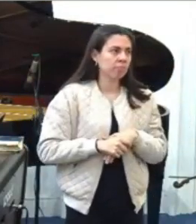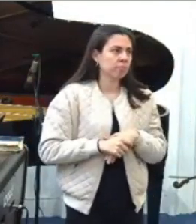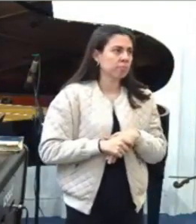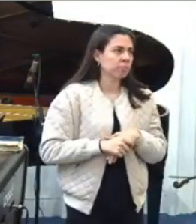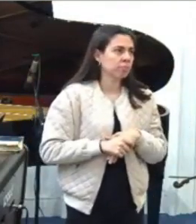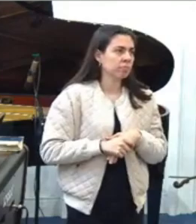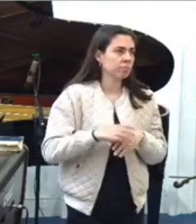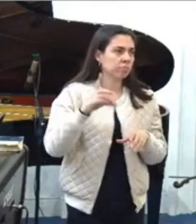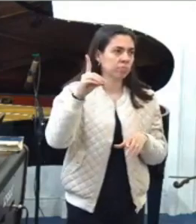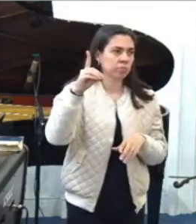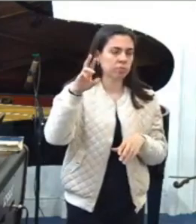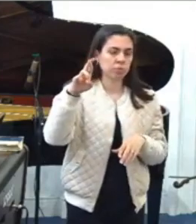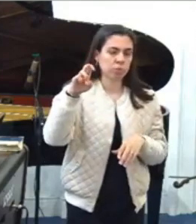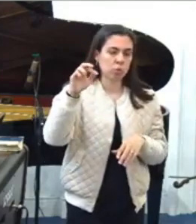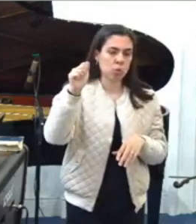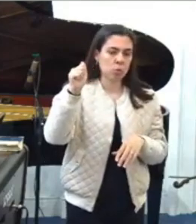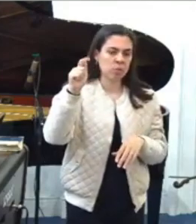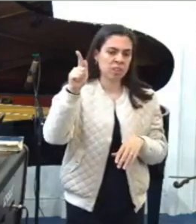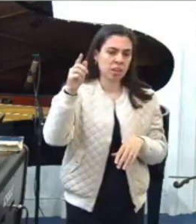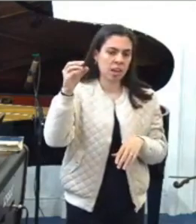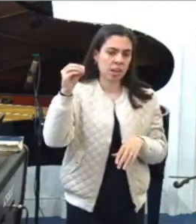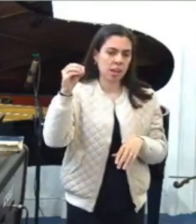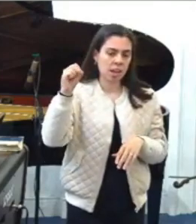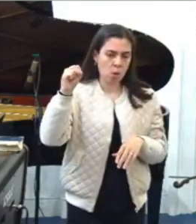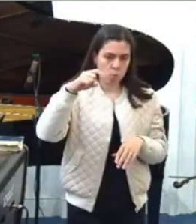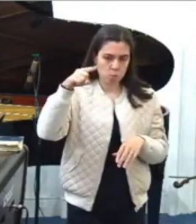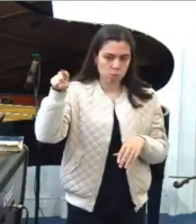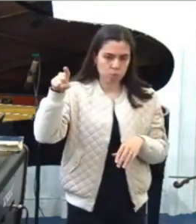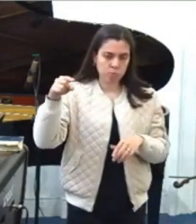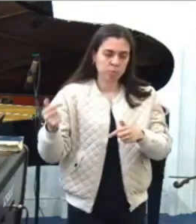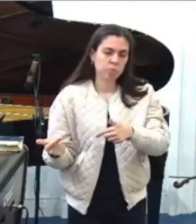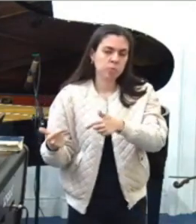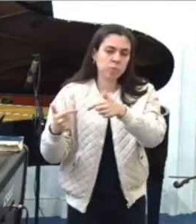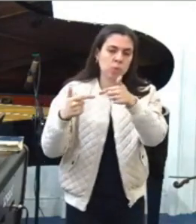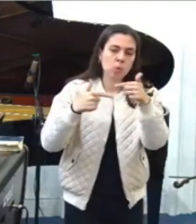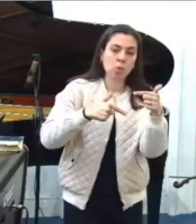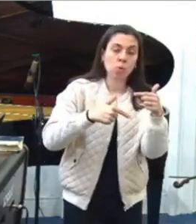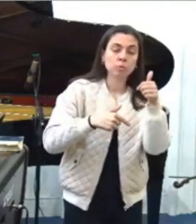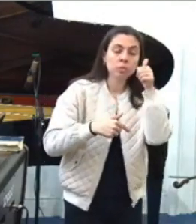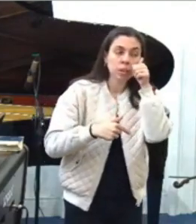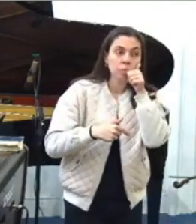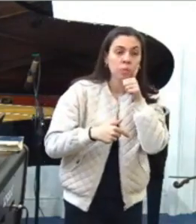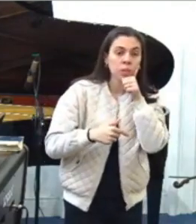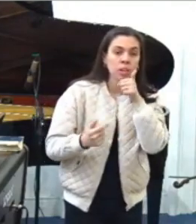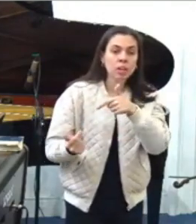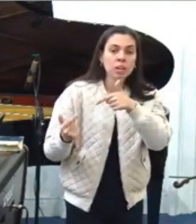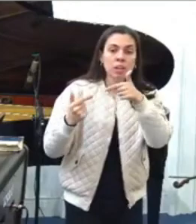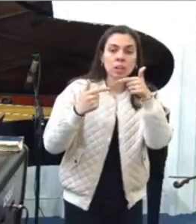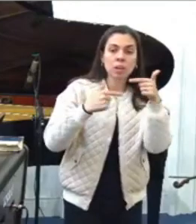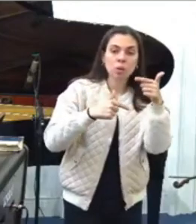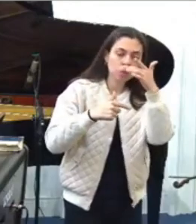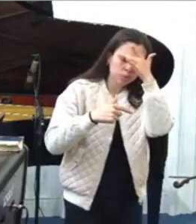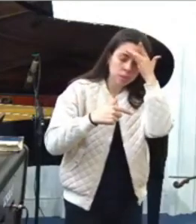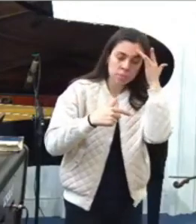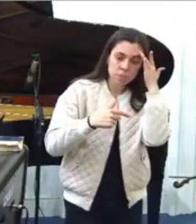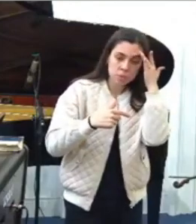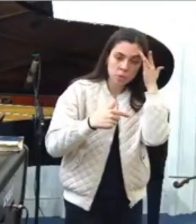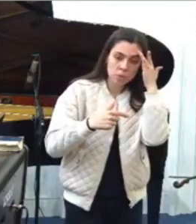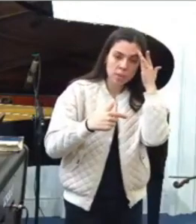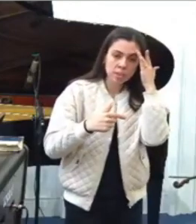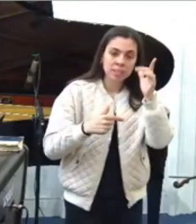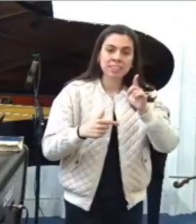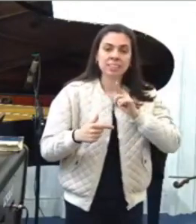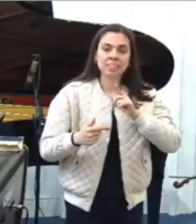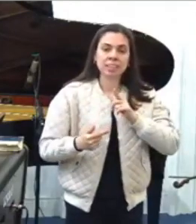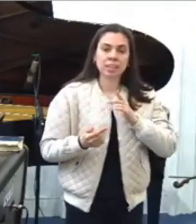descendência dela, ou seja, os que guardam os mandamentos de Deus e têm o testemunho de Jesus. Vamos orar?